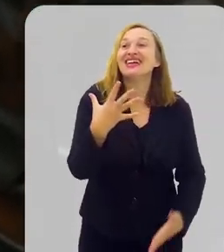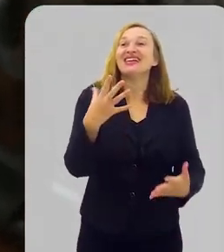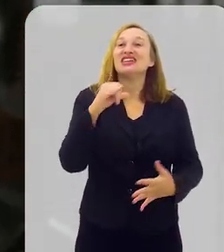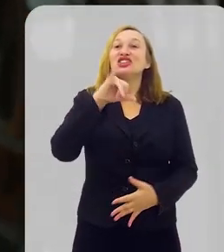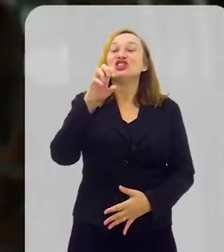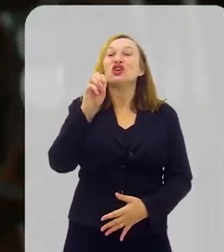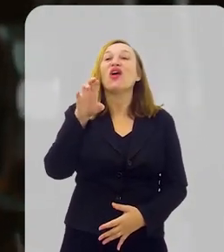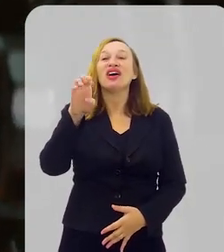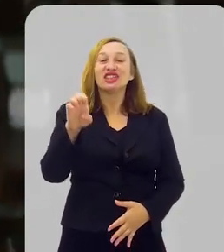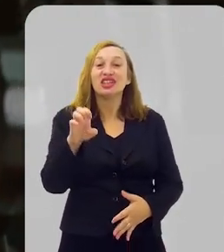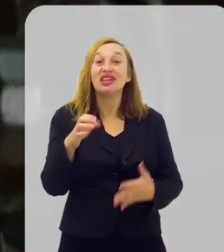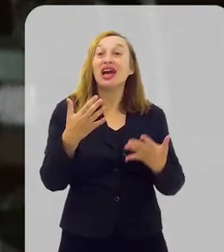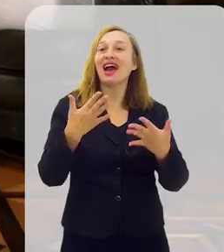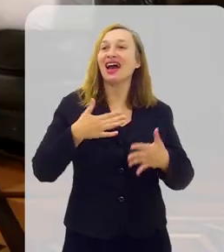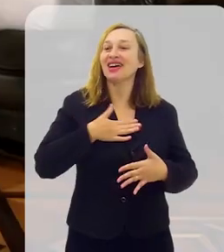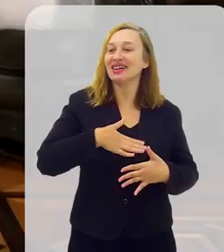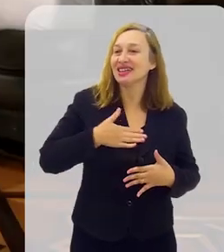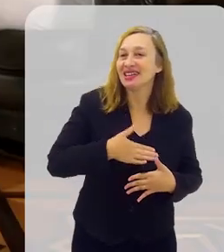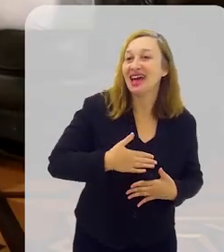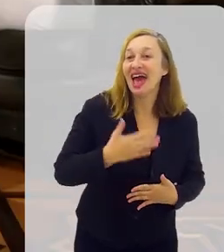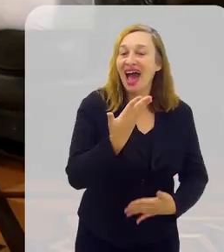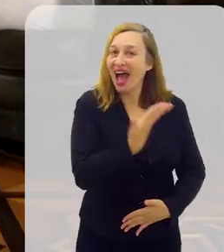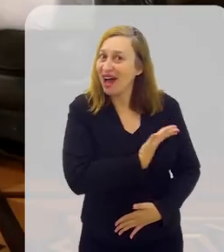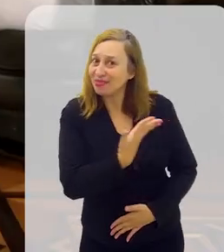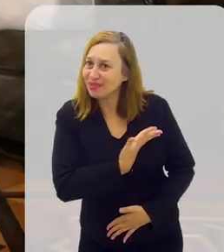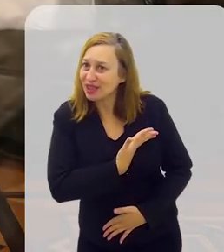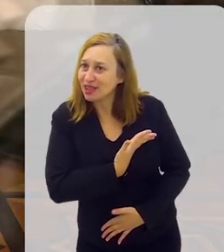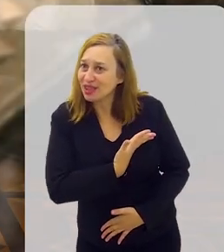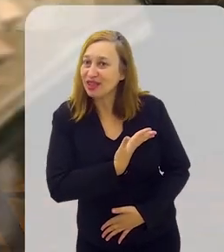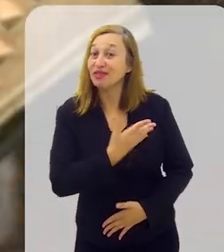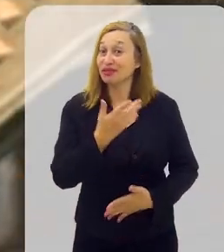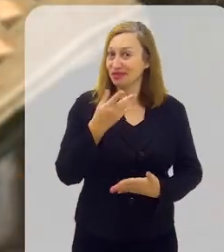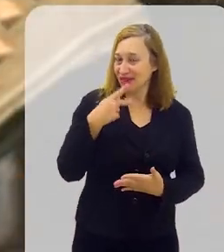Tá bonito, tá bonito, tá bonito, bonito demais. Coisa